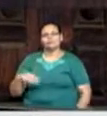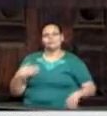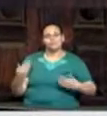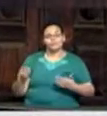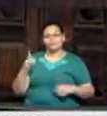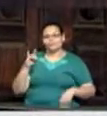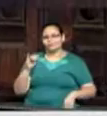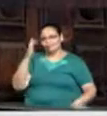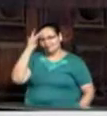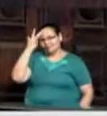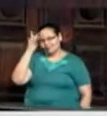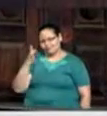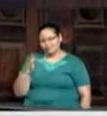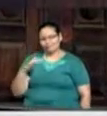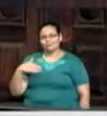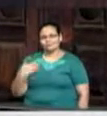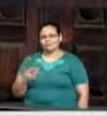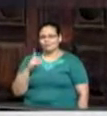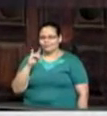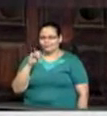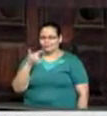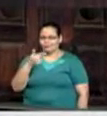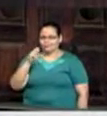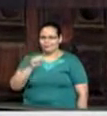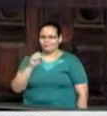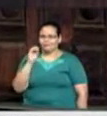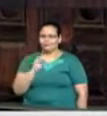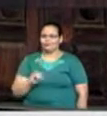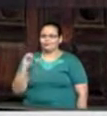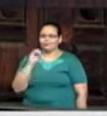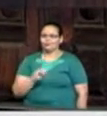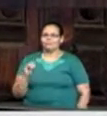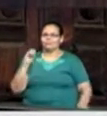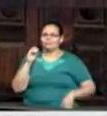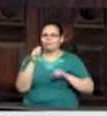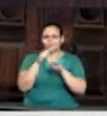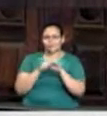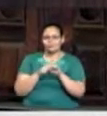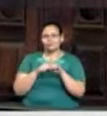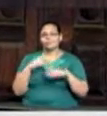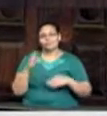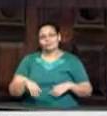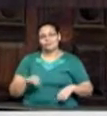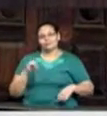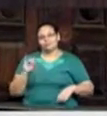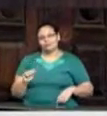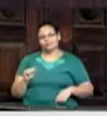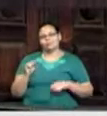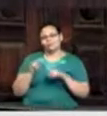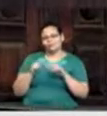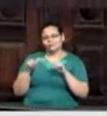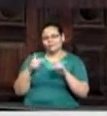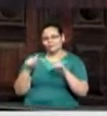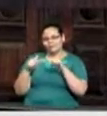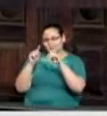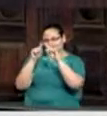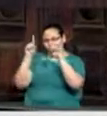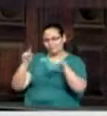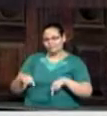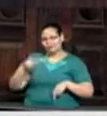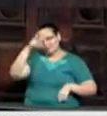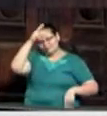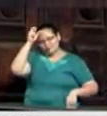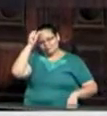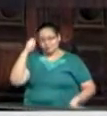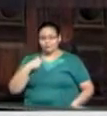ao dia de amanhã, dia 28 de outubro, dia do servidor público, da servidora pública, eu também, como servidor